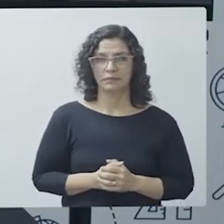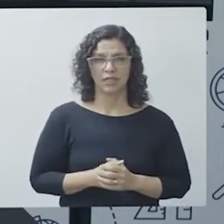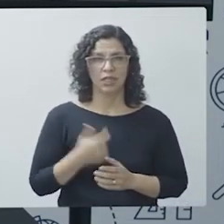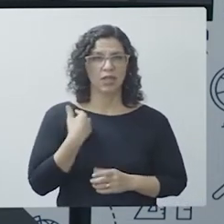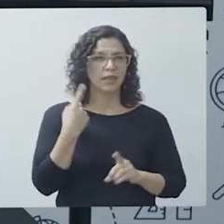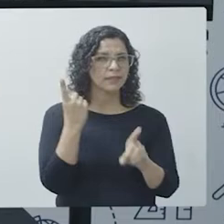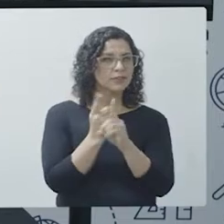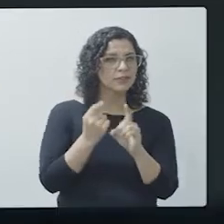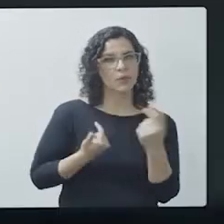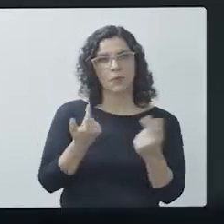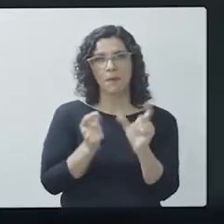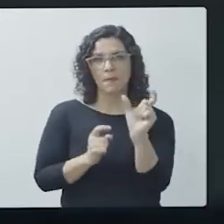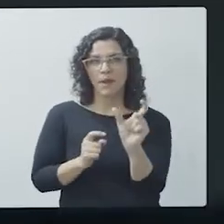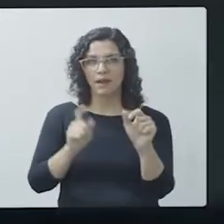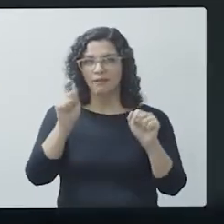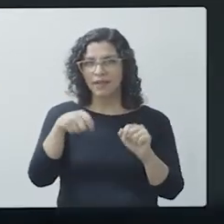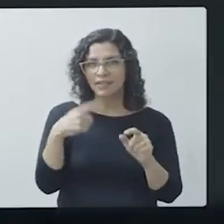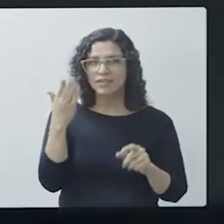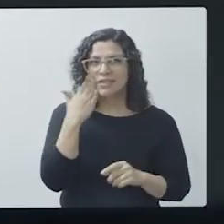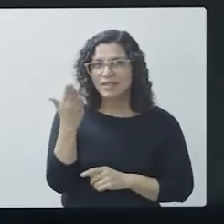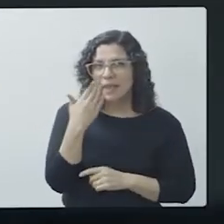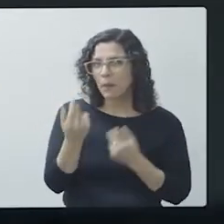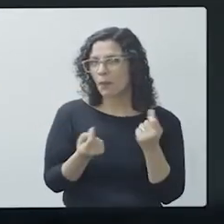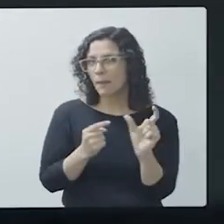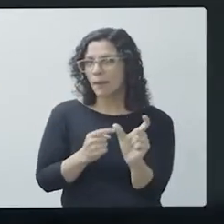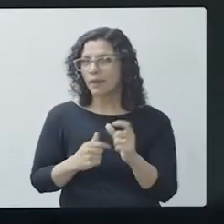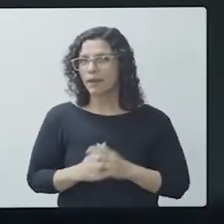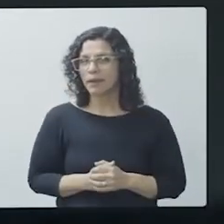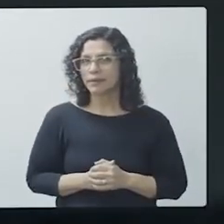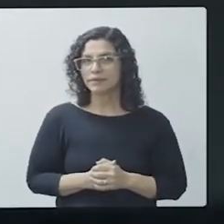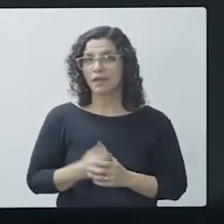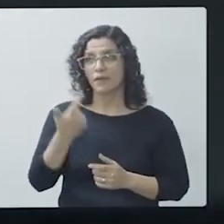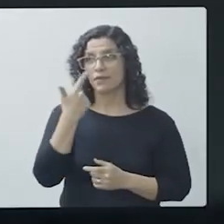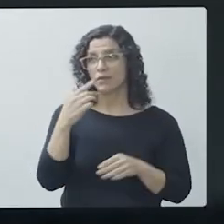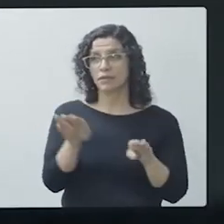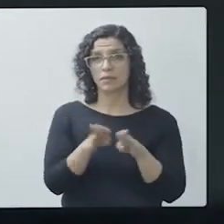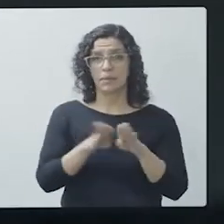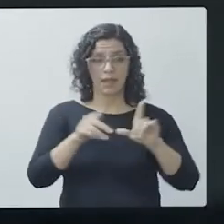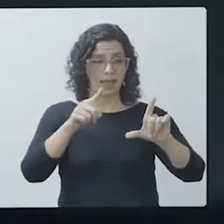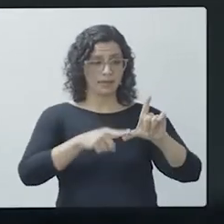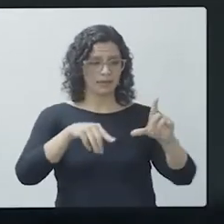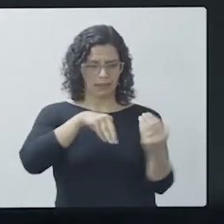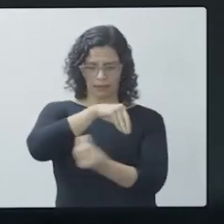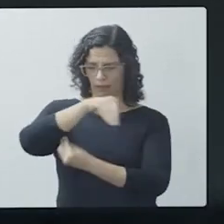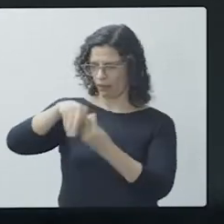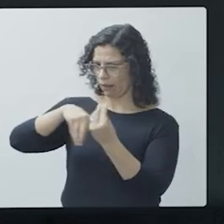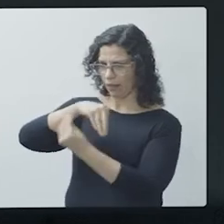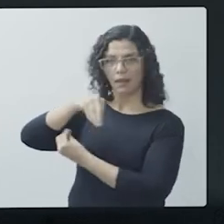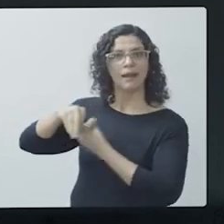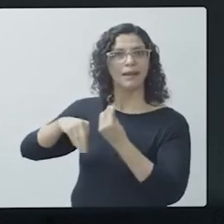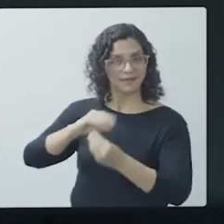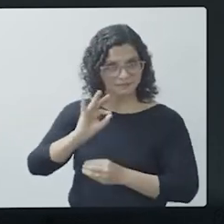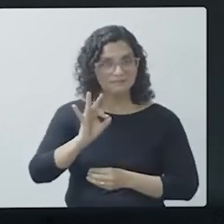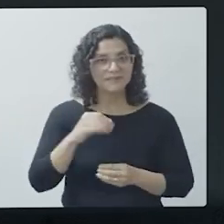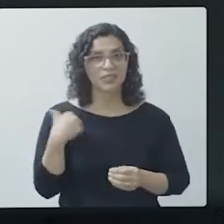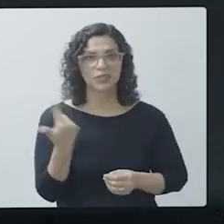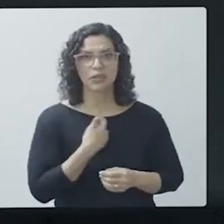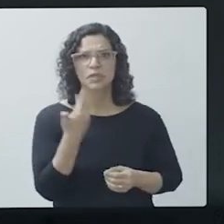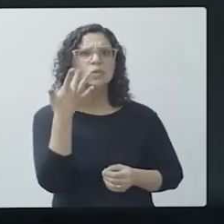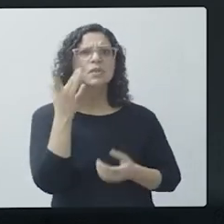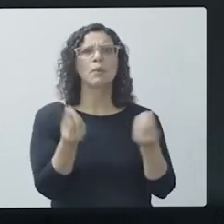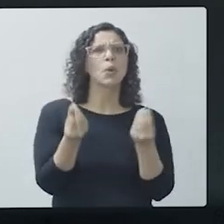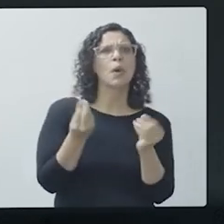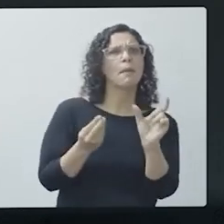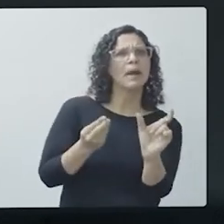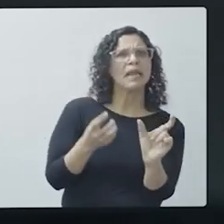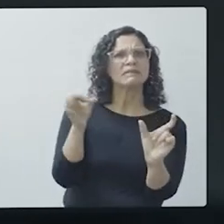Já descobriram? Que palavra será essa? Aqui, as letras estão todas embaralhadas, a gente não